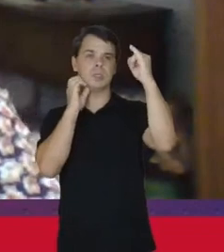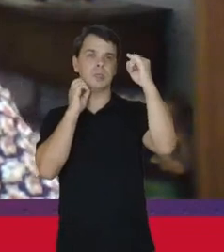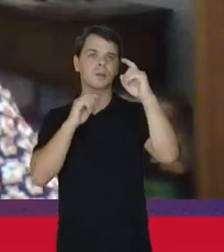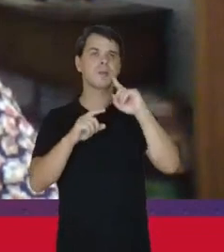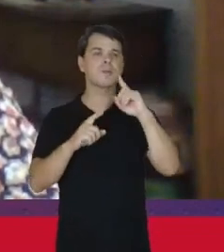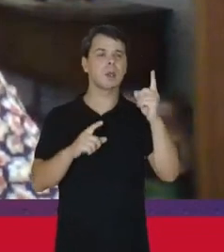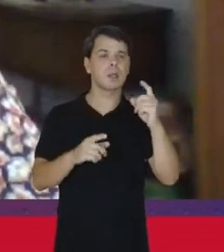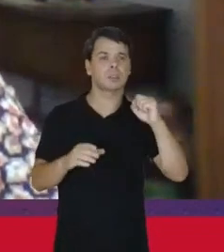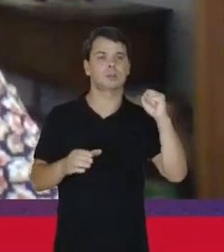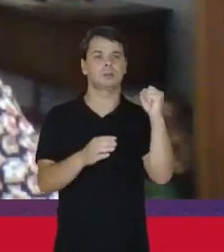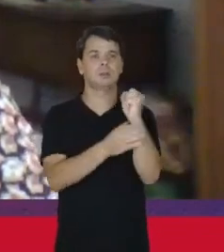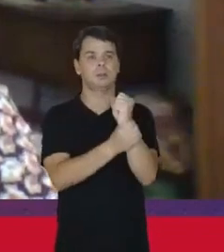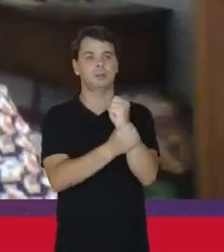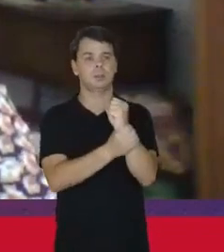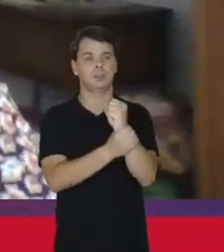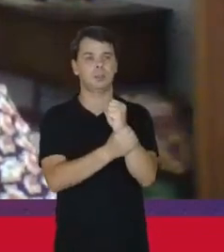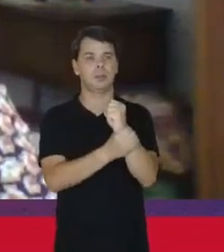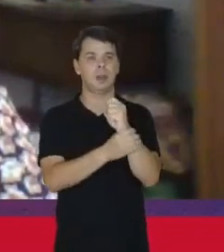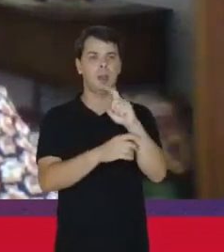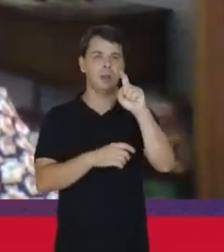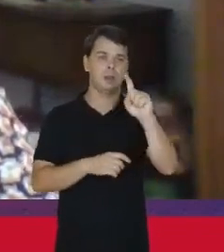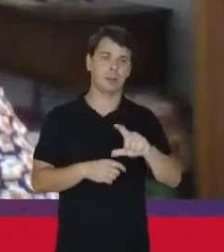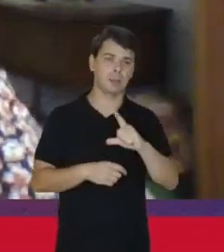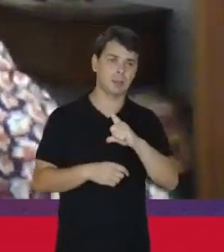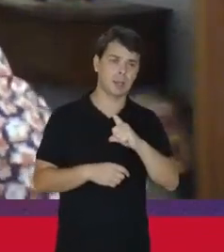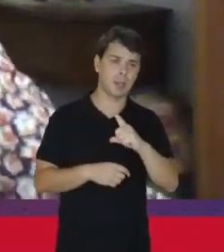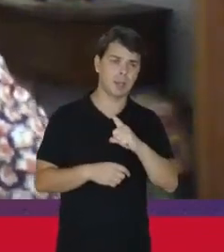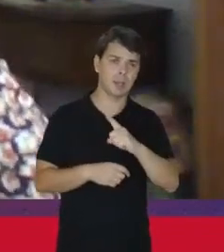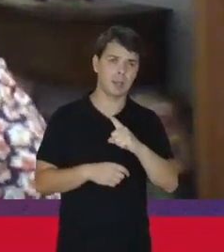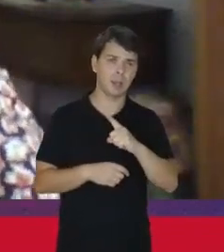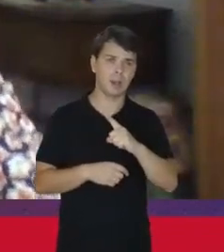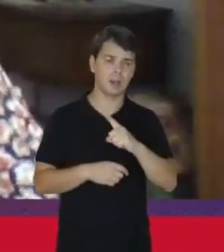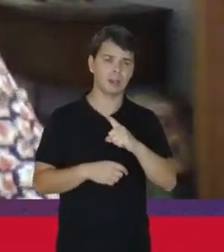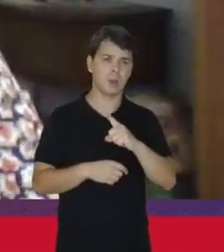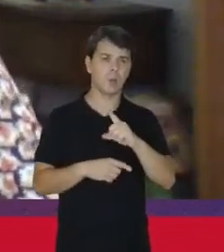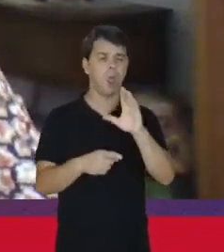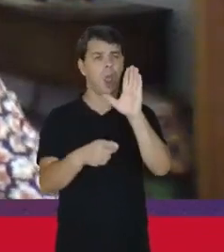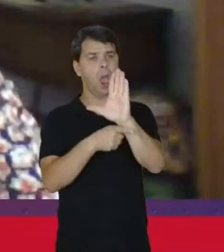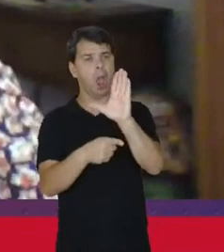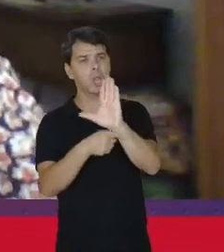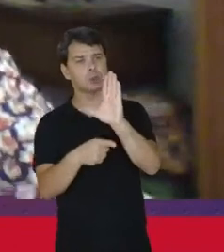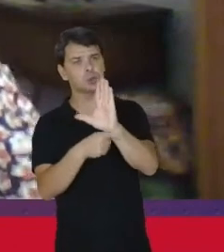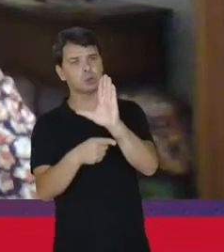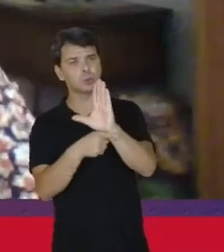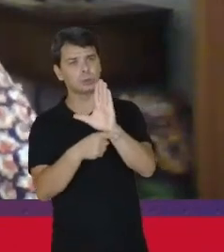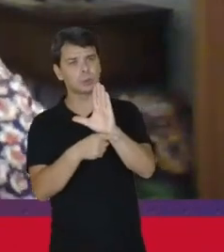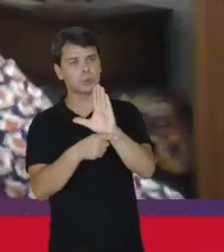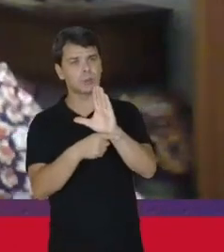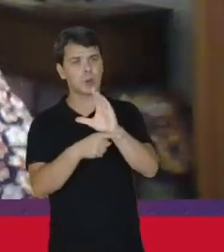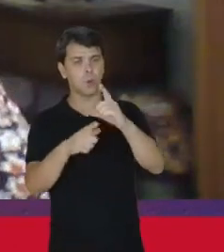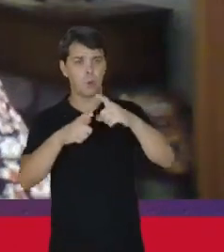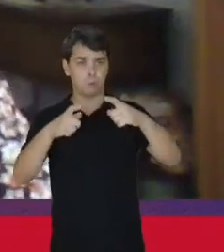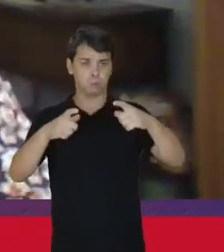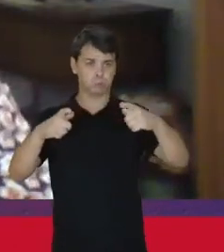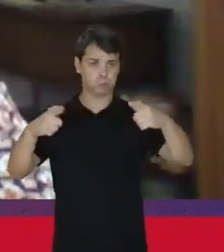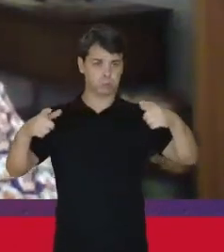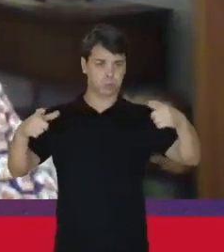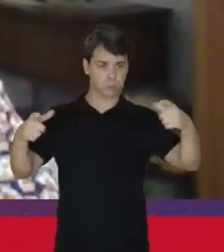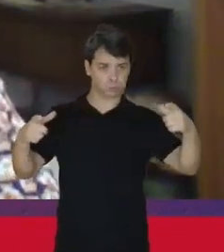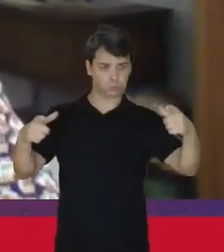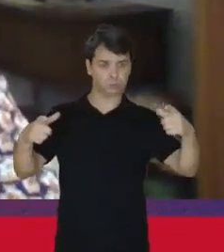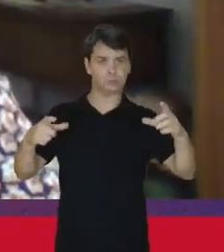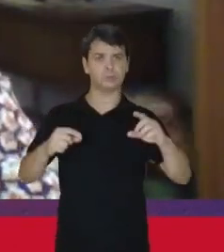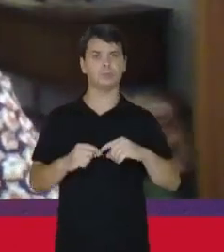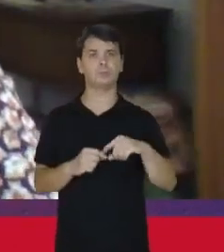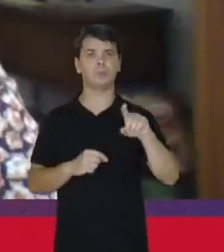para garantir que haja uma contribuição e um aumento, uma